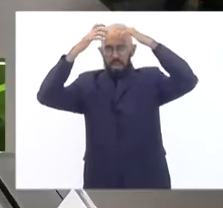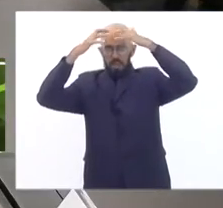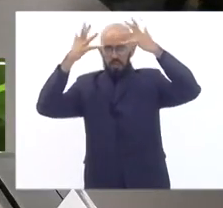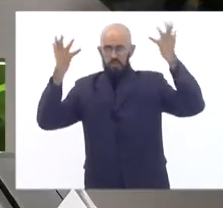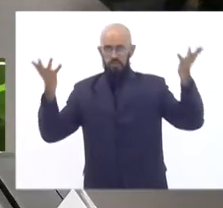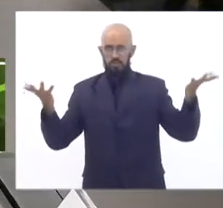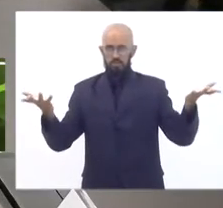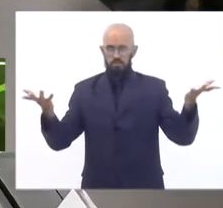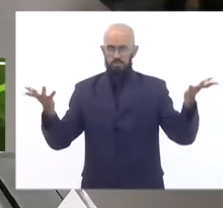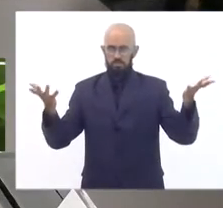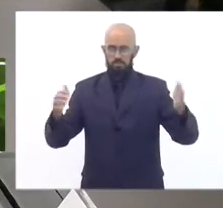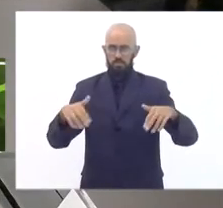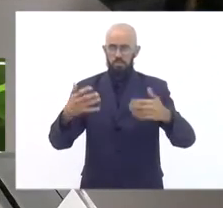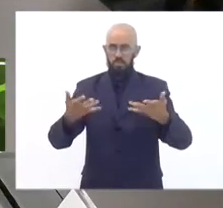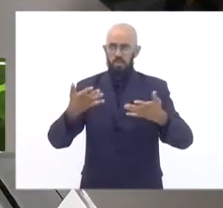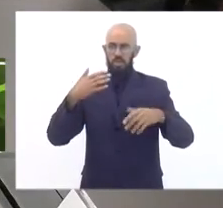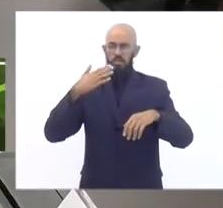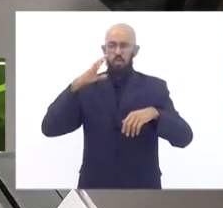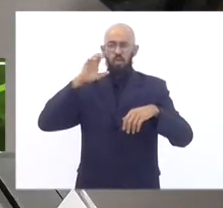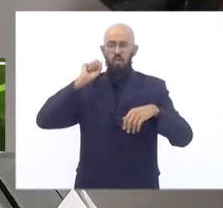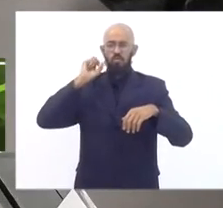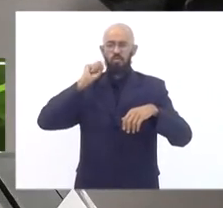do governador. Qual o seu nome?